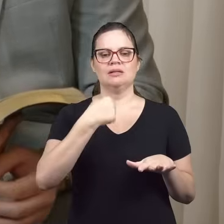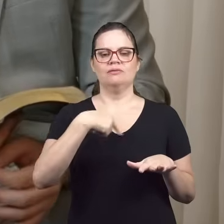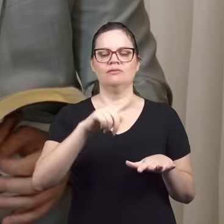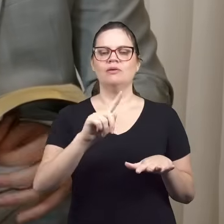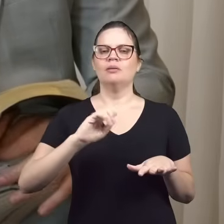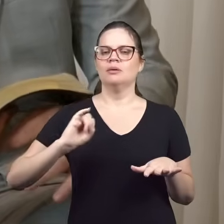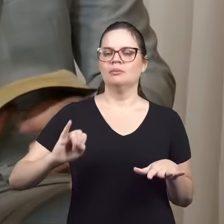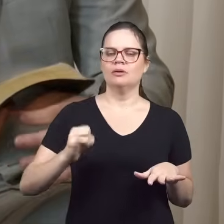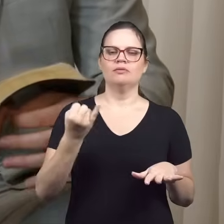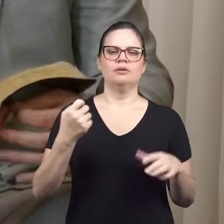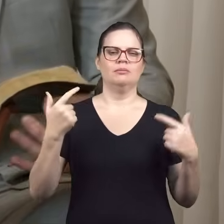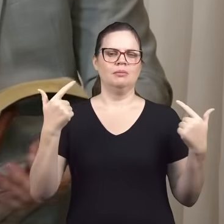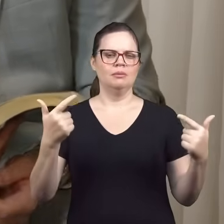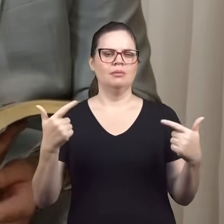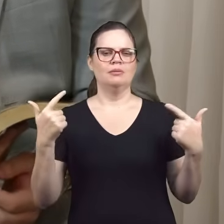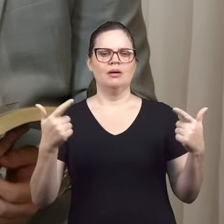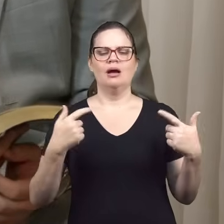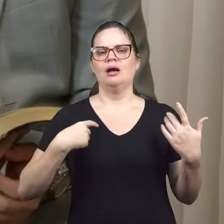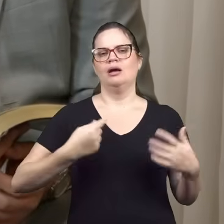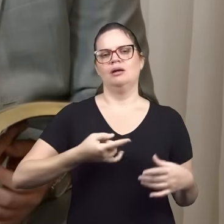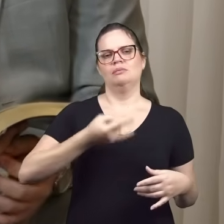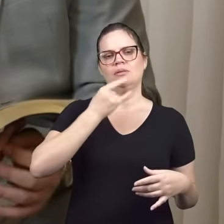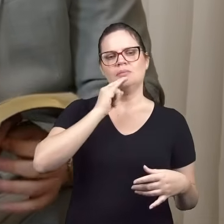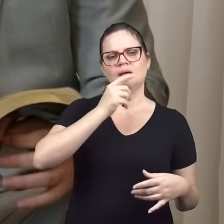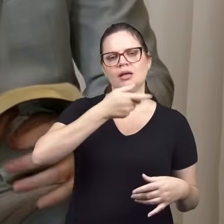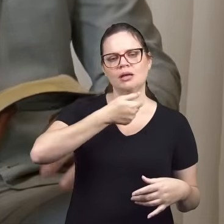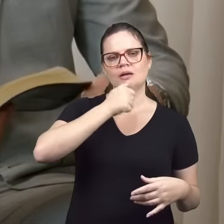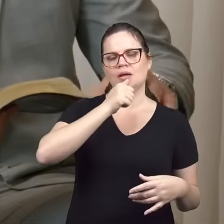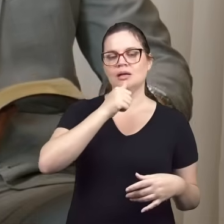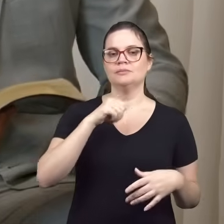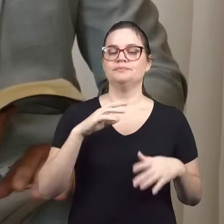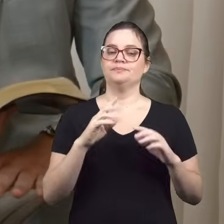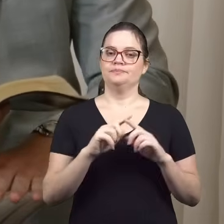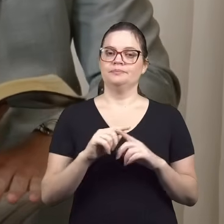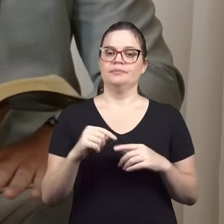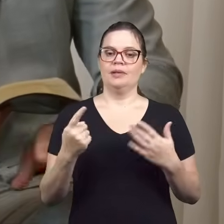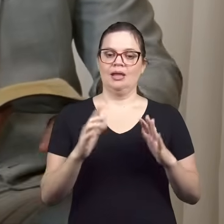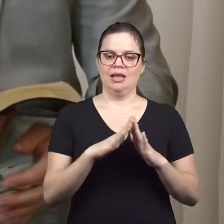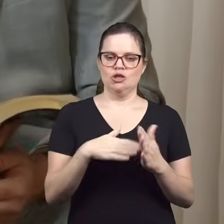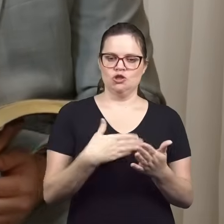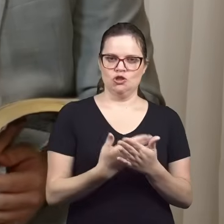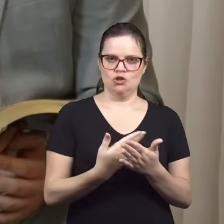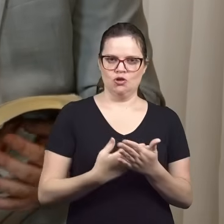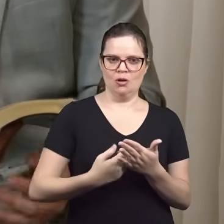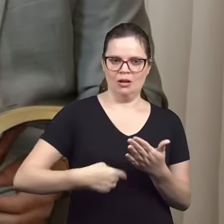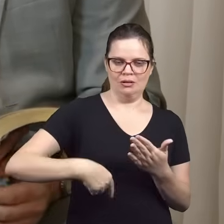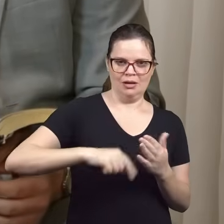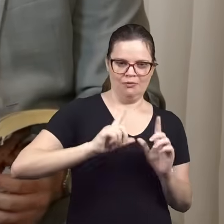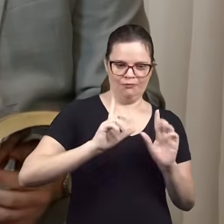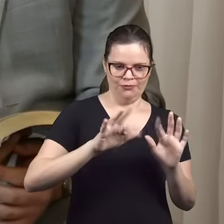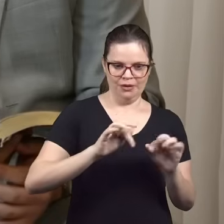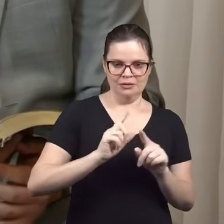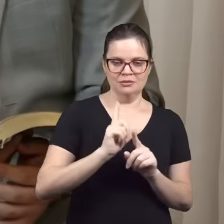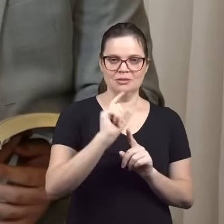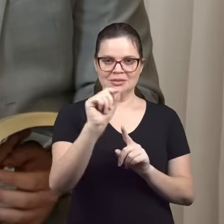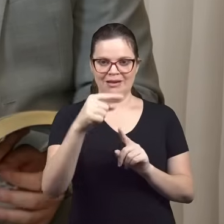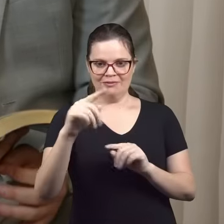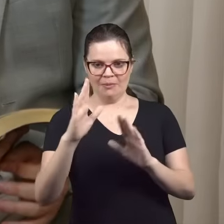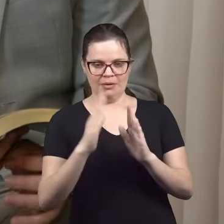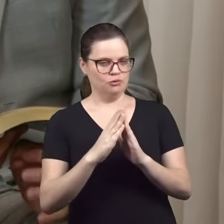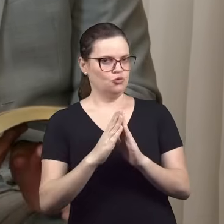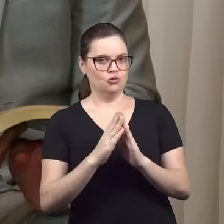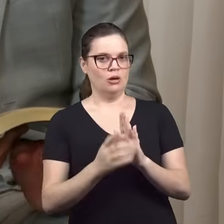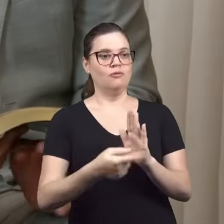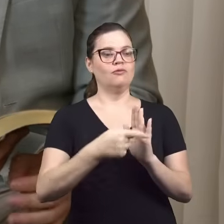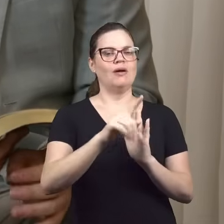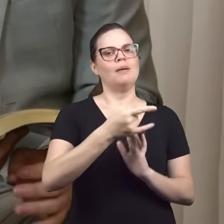coisa errada, ingerir bebidas alcoólicas. E logo depois da escola, em vez de ir embora, eles iam fazer isso. E toda vez eles me chamavam.